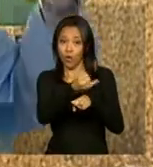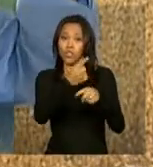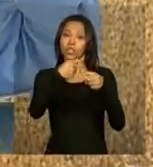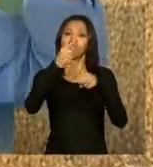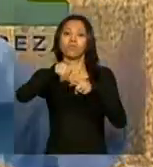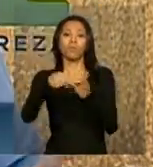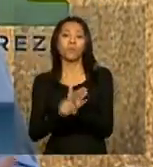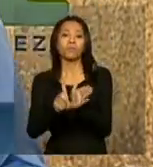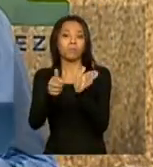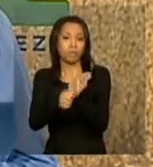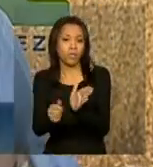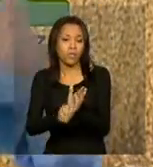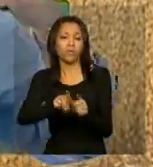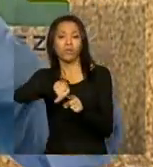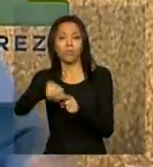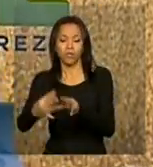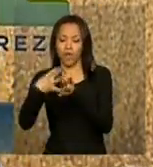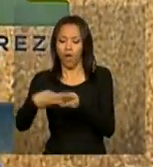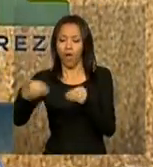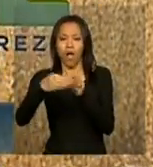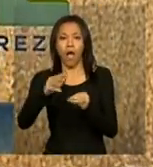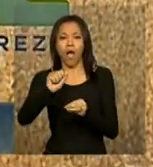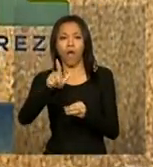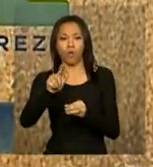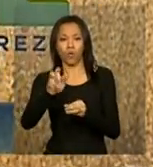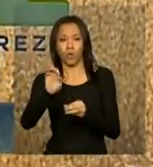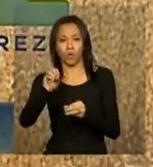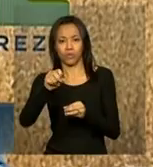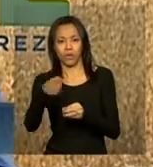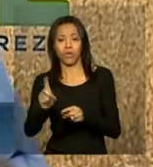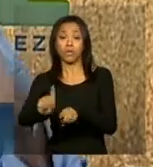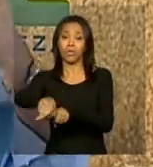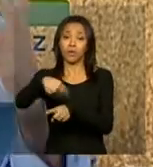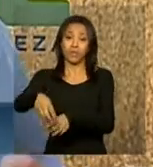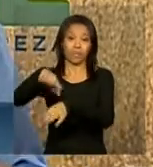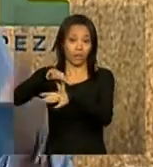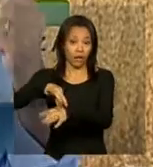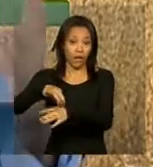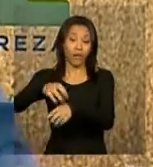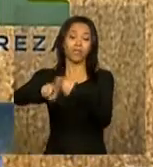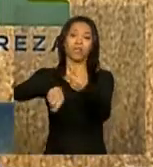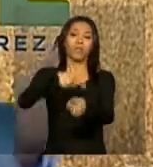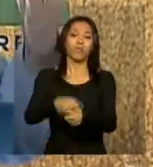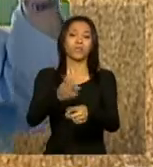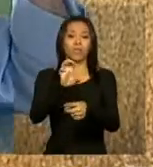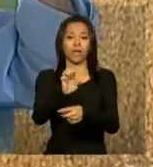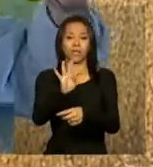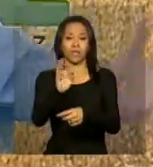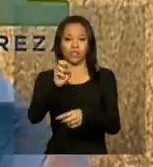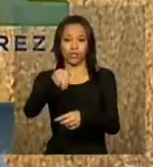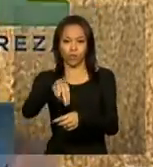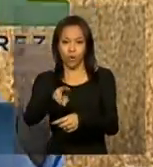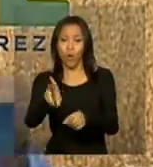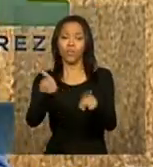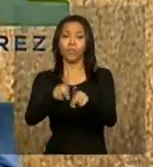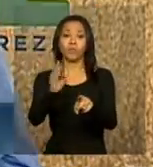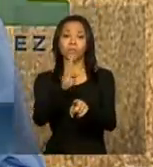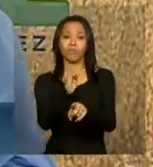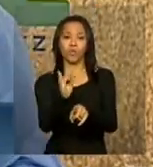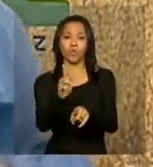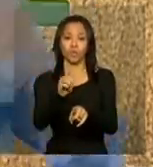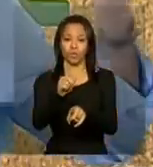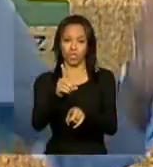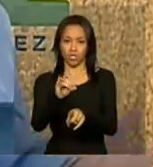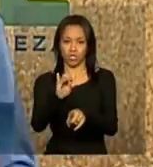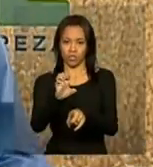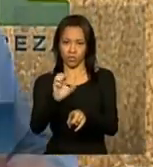algodão, produção de carne, já uma produção interessante de etanol, biodiesel, de frangos e de